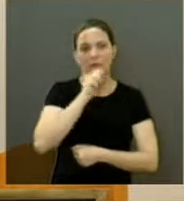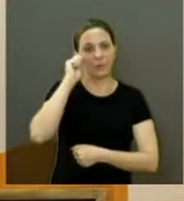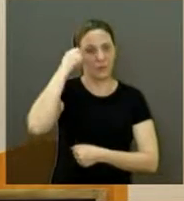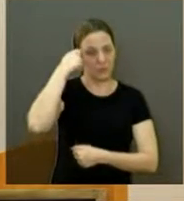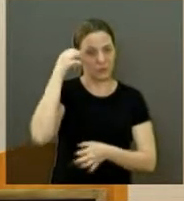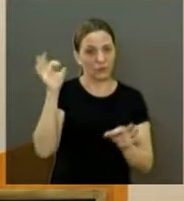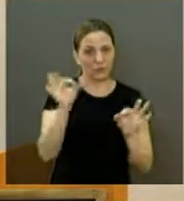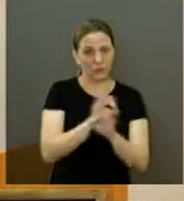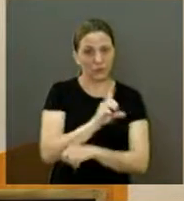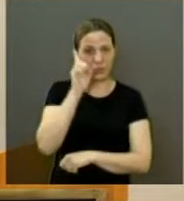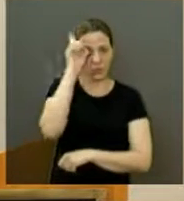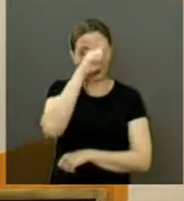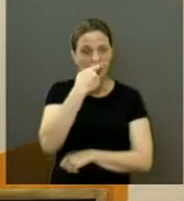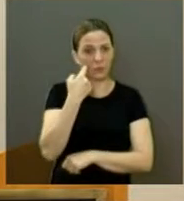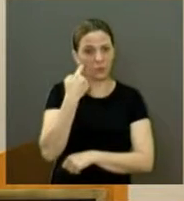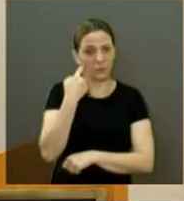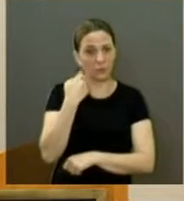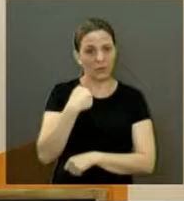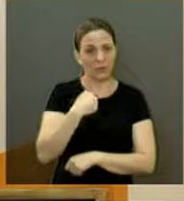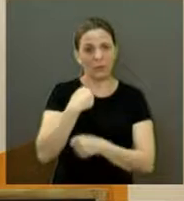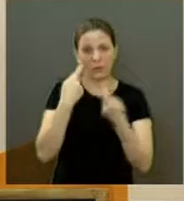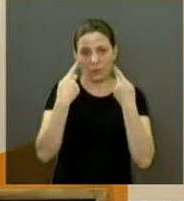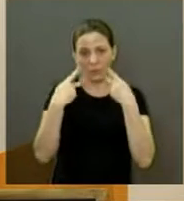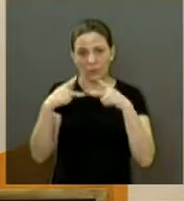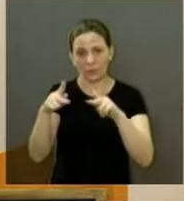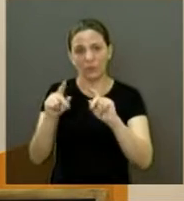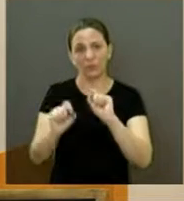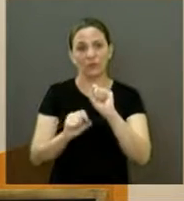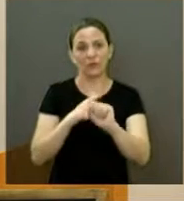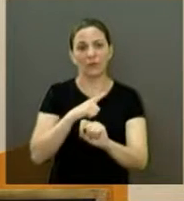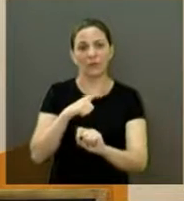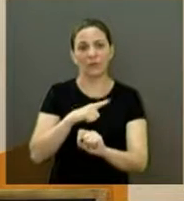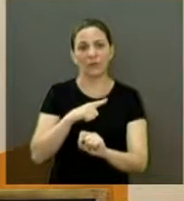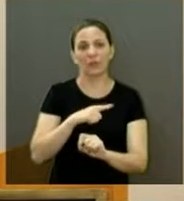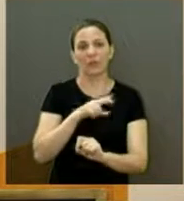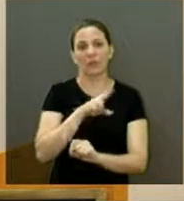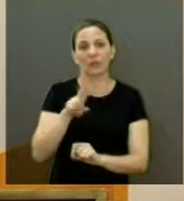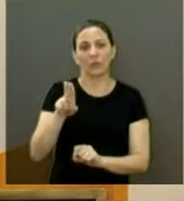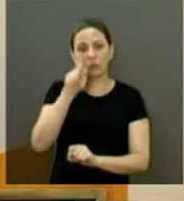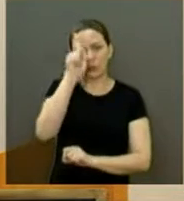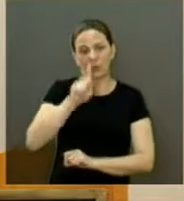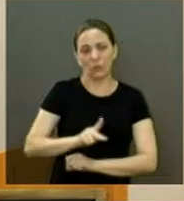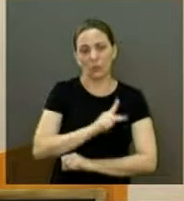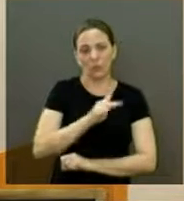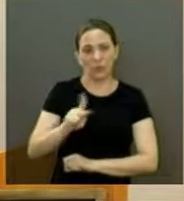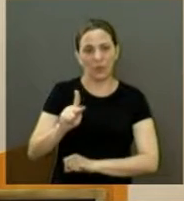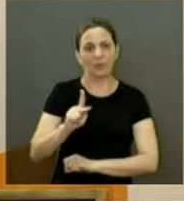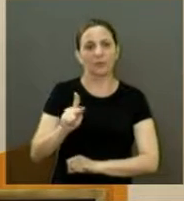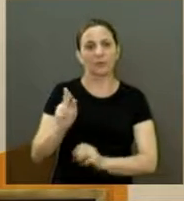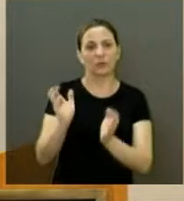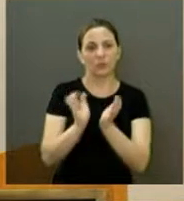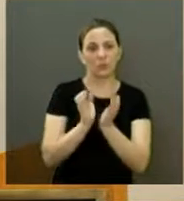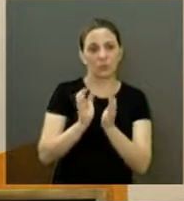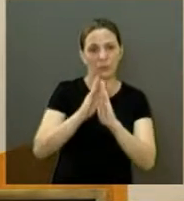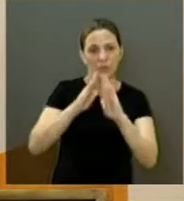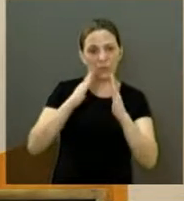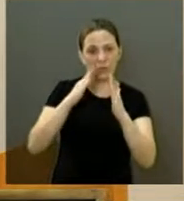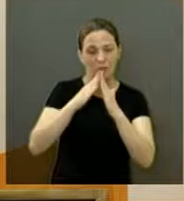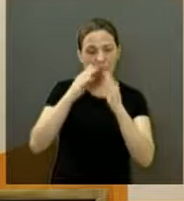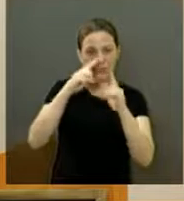domingo pode participar lá em nome do padre nelso padre joão parabenizo toda a equipe lá